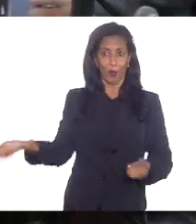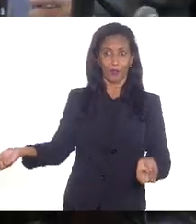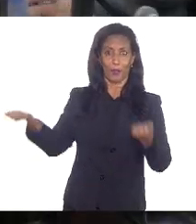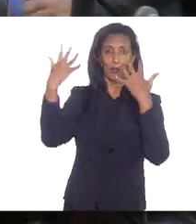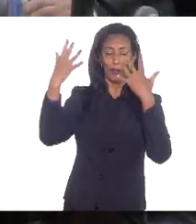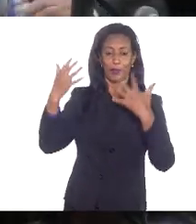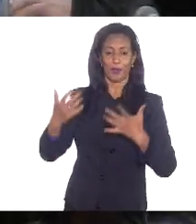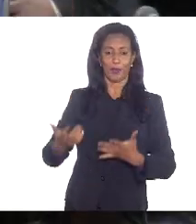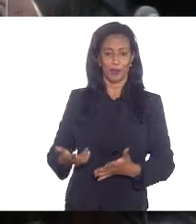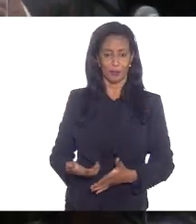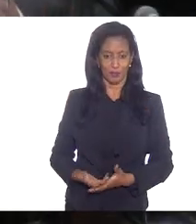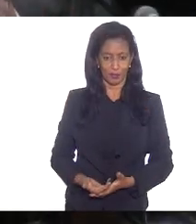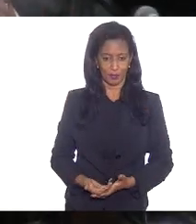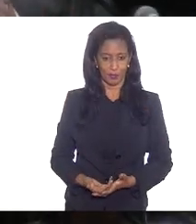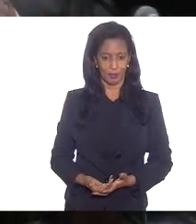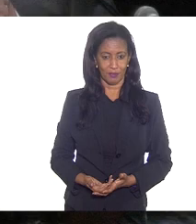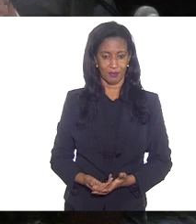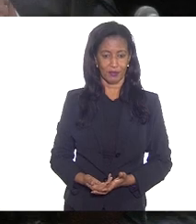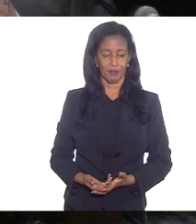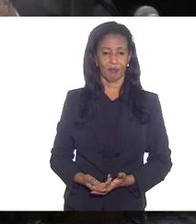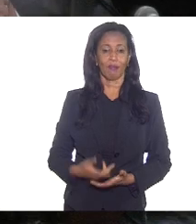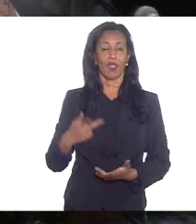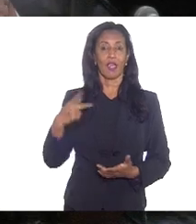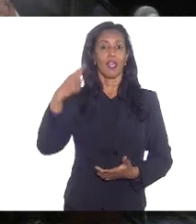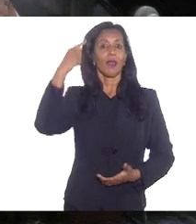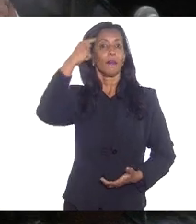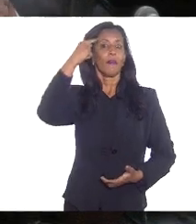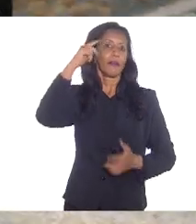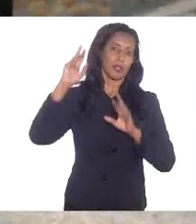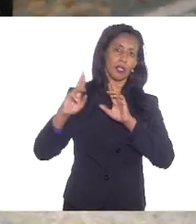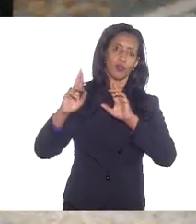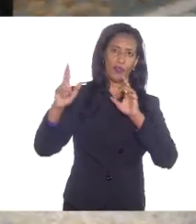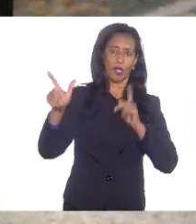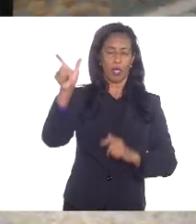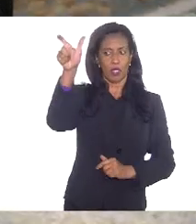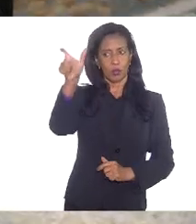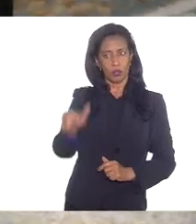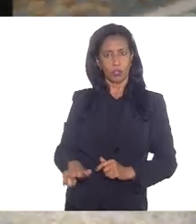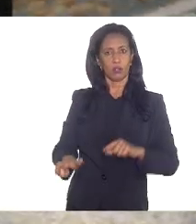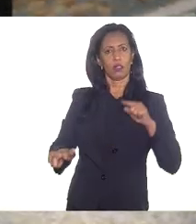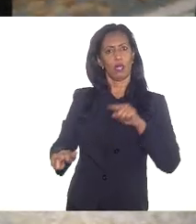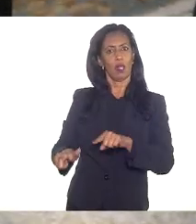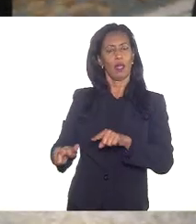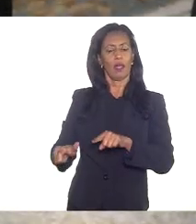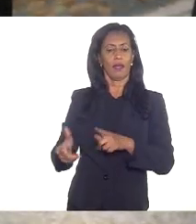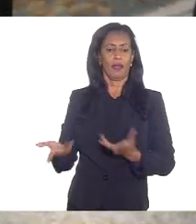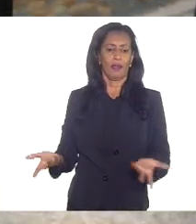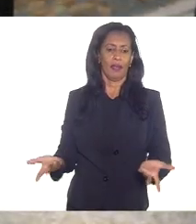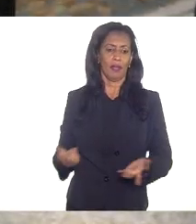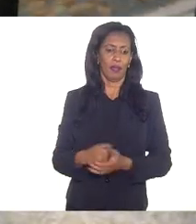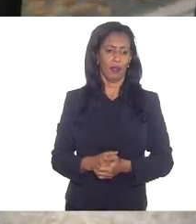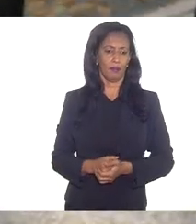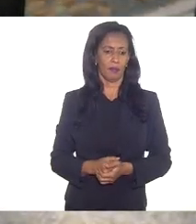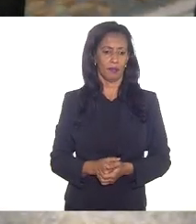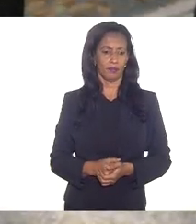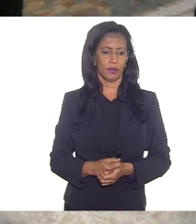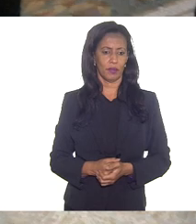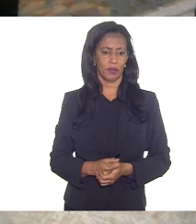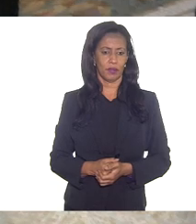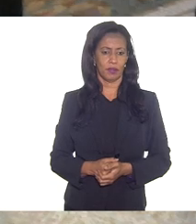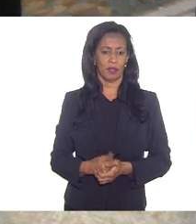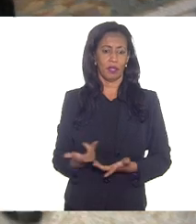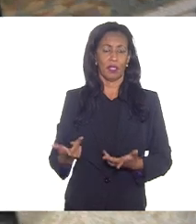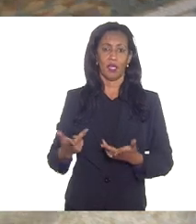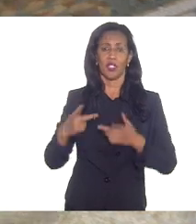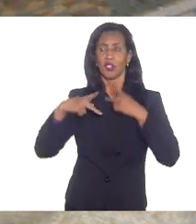Feitiço, não, enfeitiçando, Alexandre. Aqueles que passam, que eles pensam diferente. Na verdade, é aquela velha máxima, né? Eles